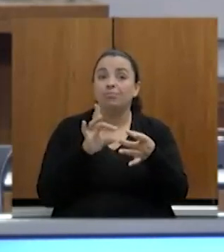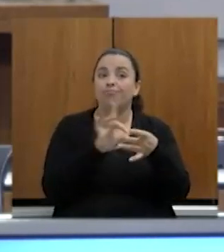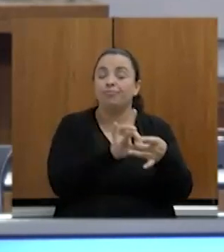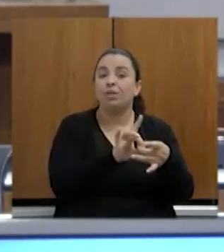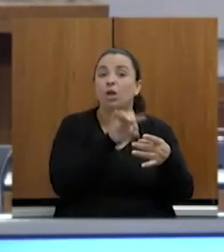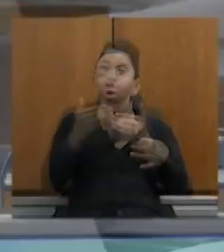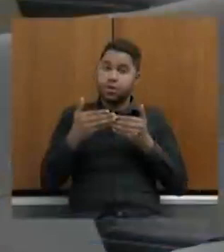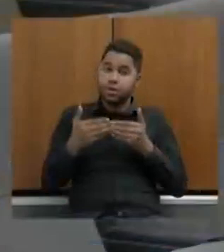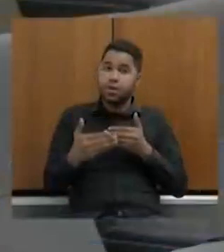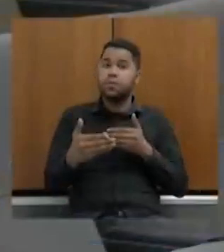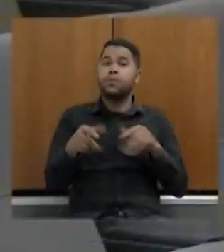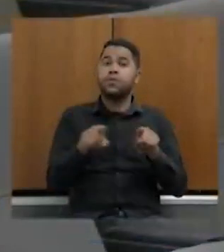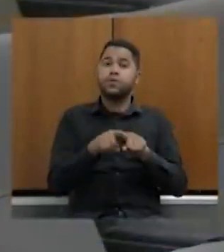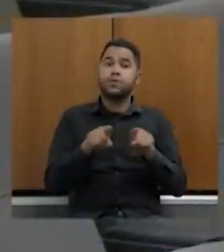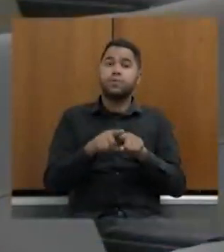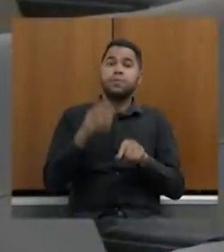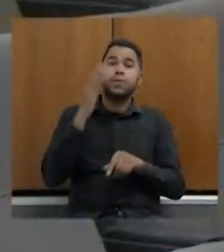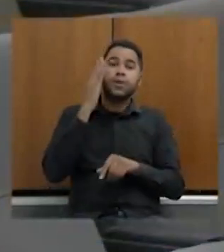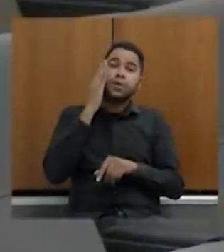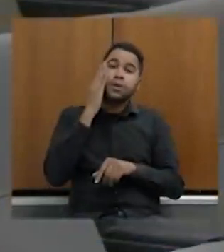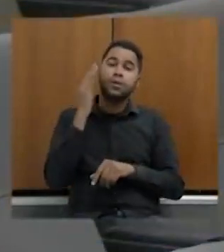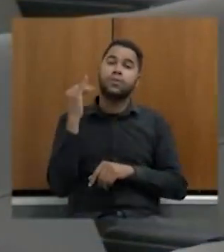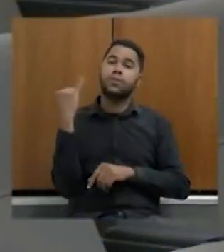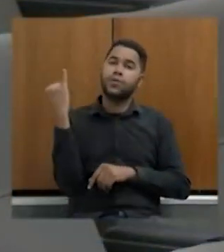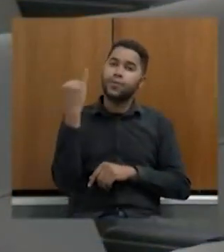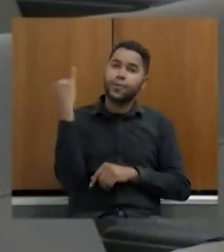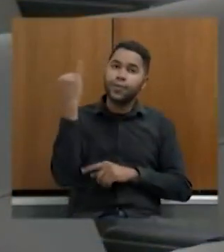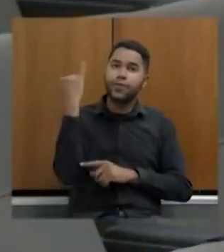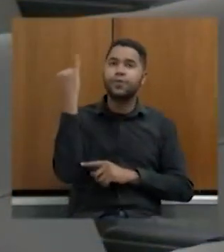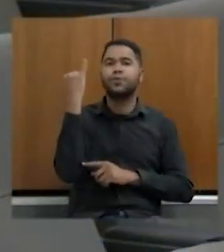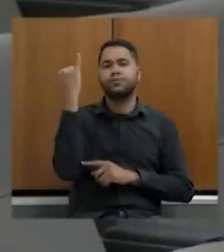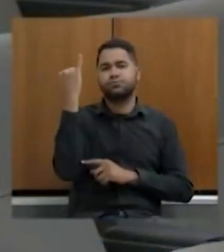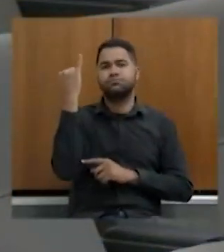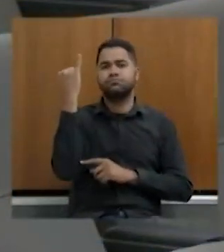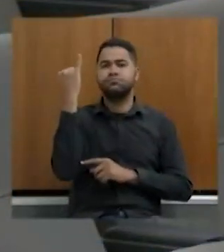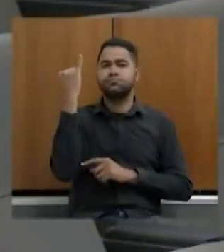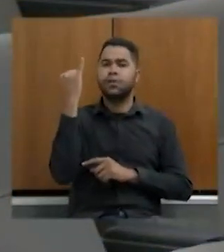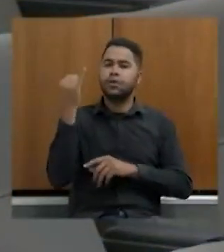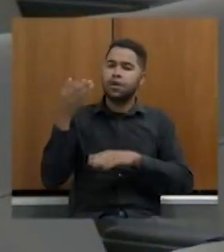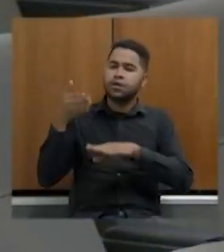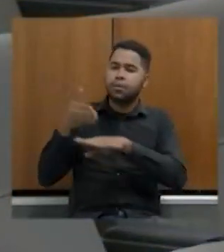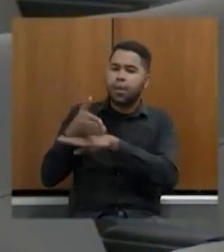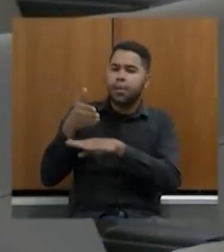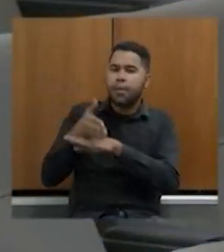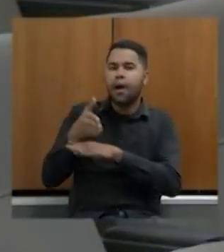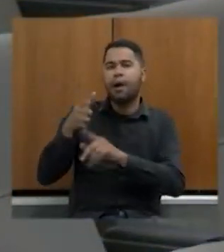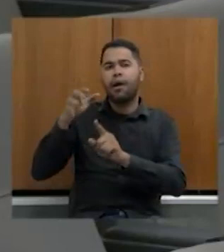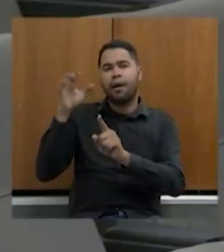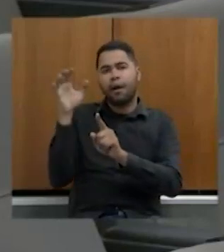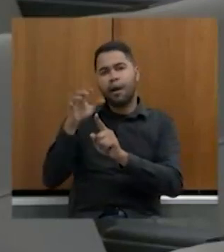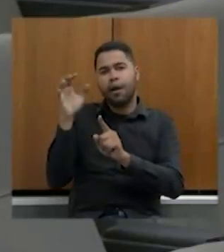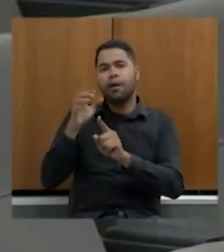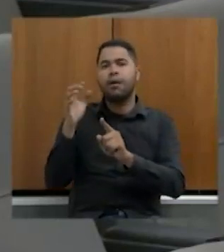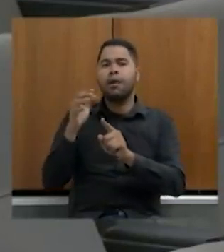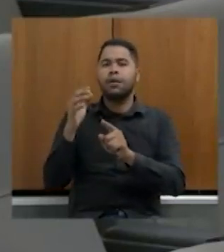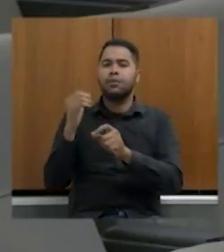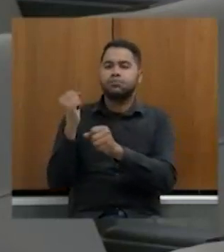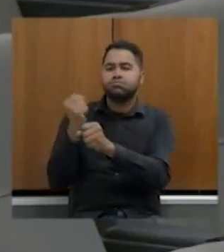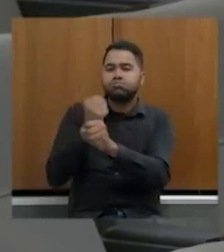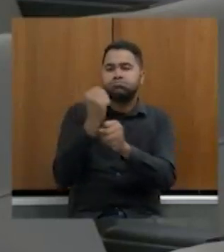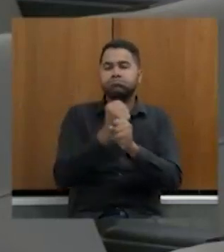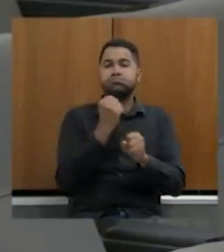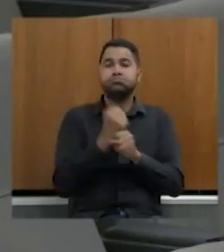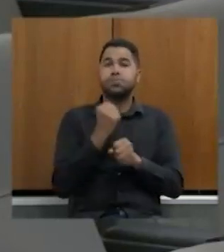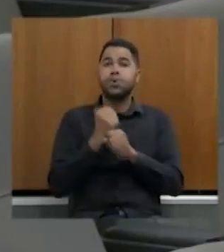atingidos diretamente entendemos a importância dessa intervenção dessa obra é